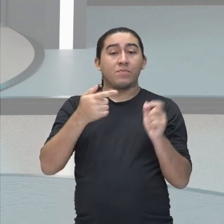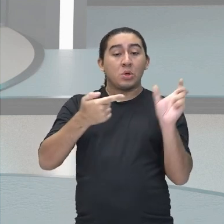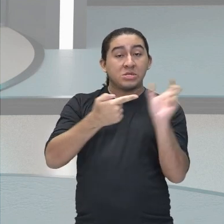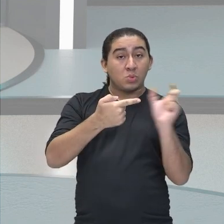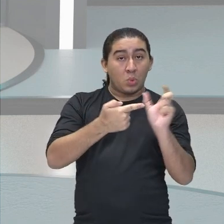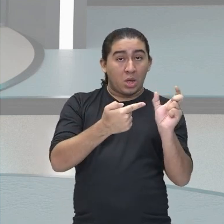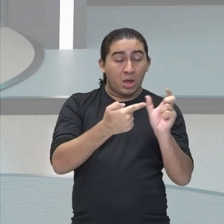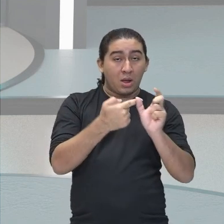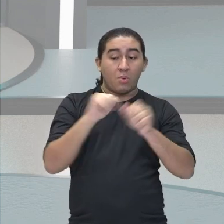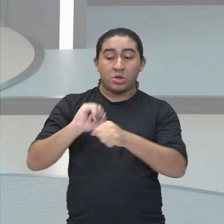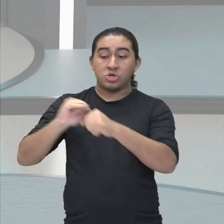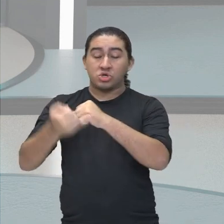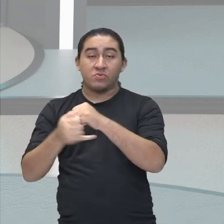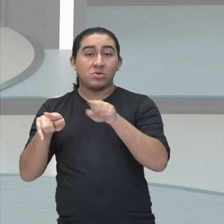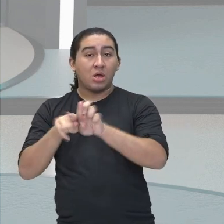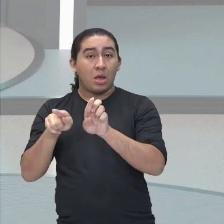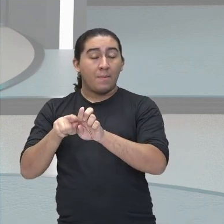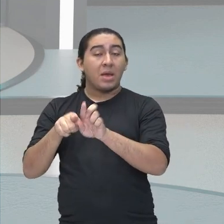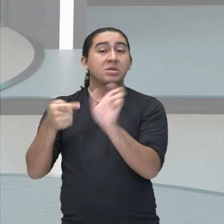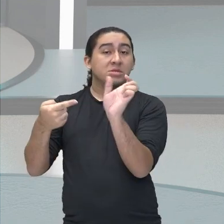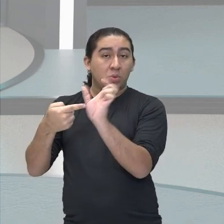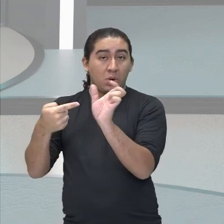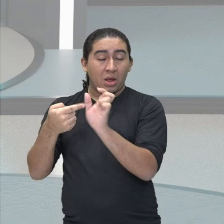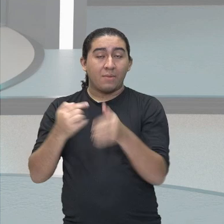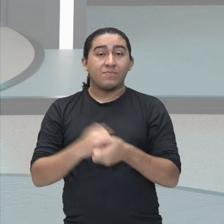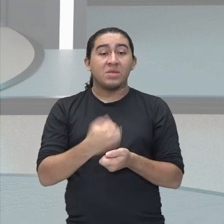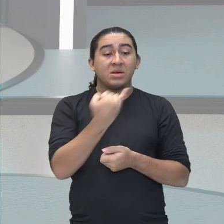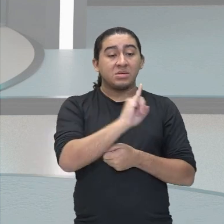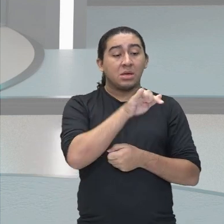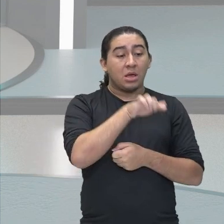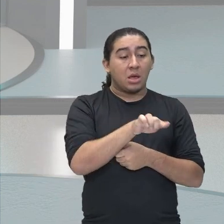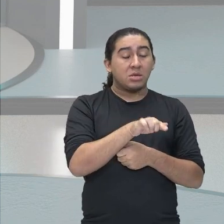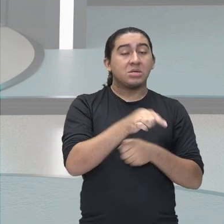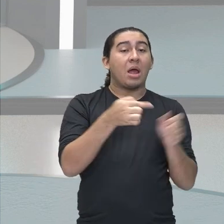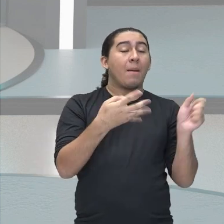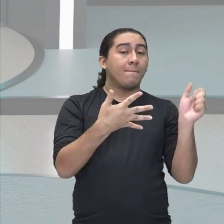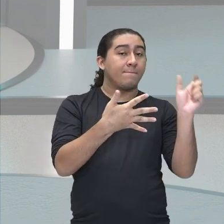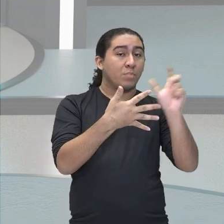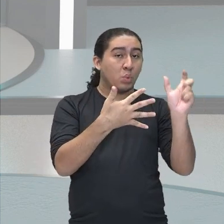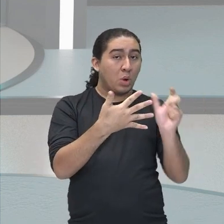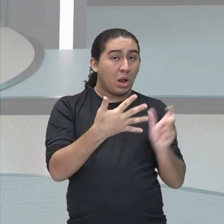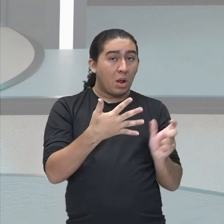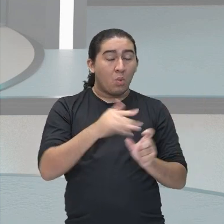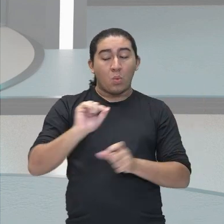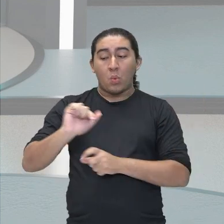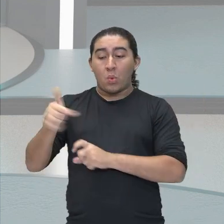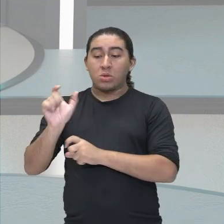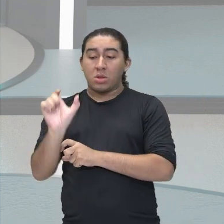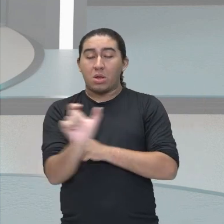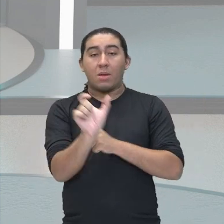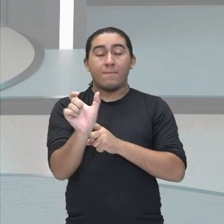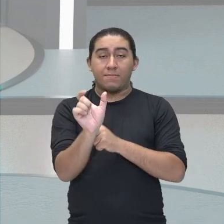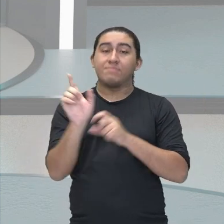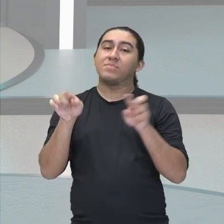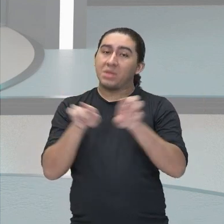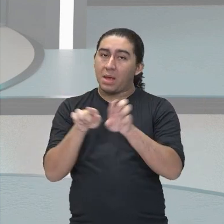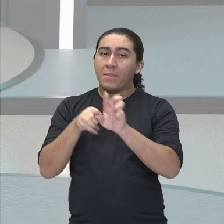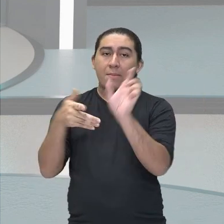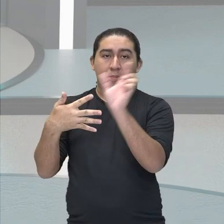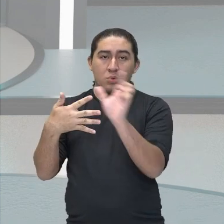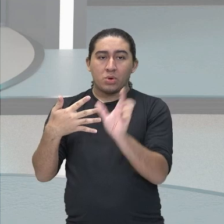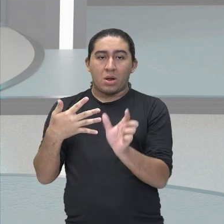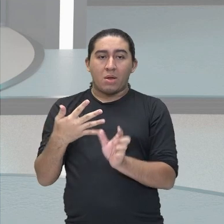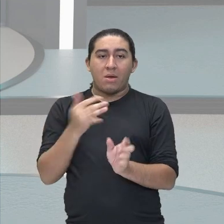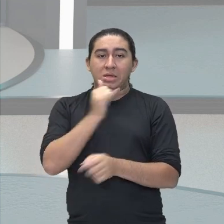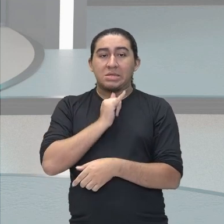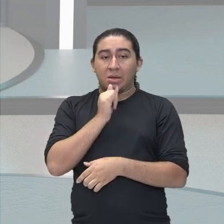singular. Se está no plural, vai para o plural. Mas nós temos exemplo para mostrar para vocês. Então, vamos acompanhar